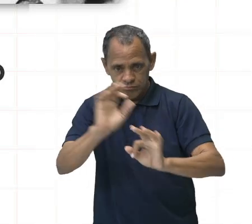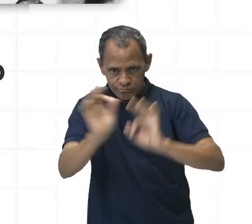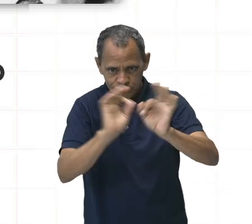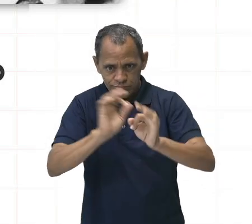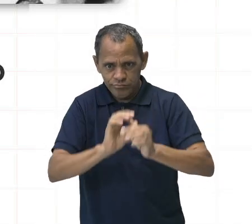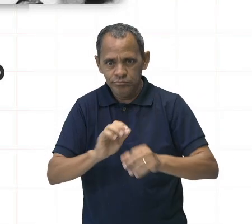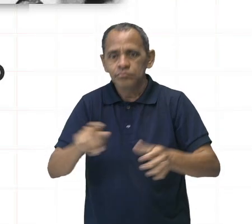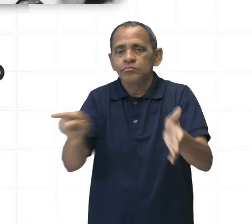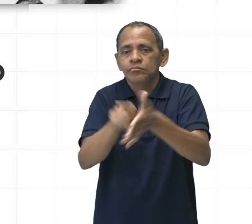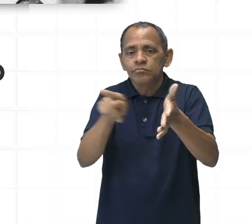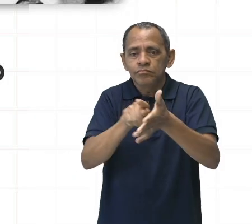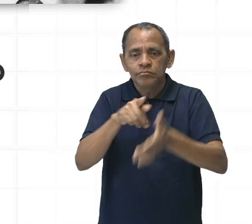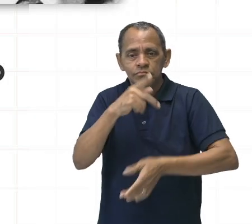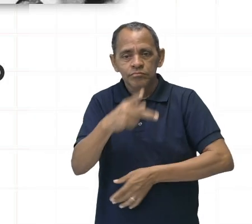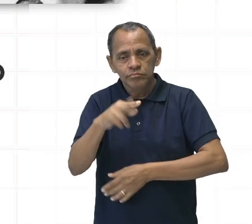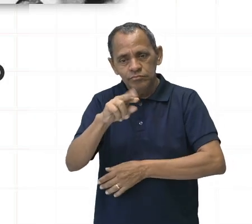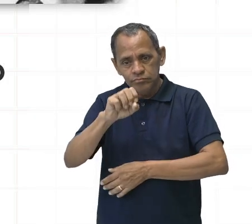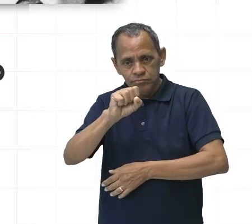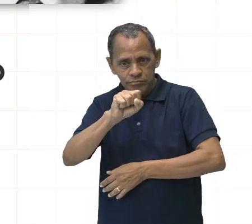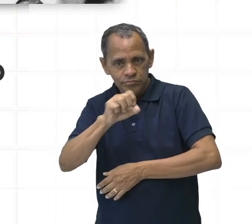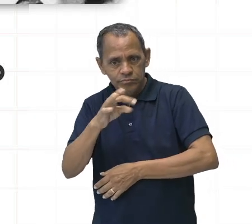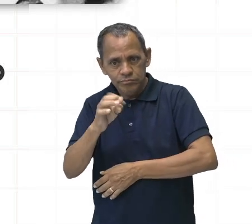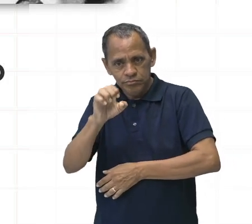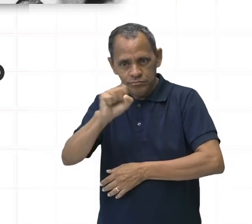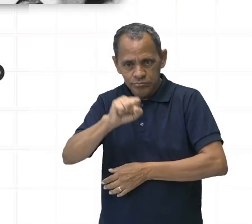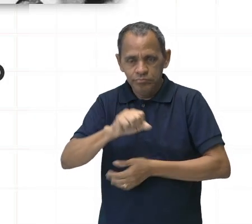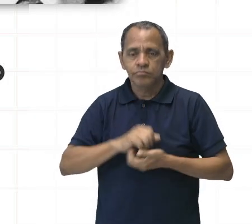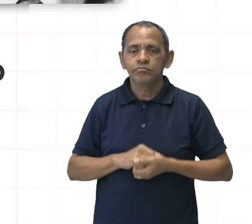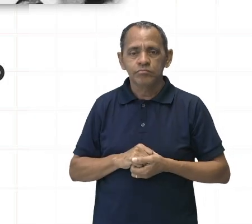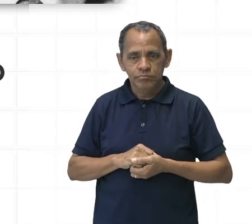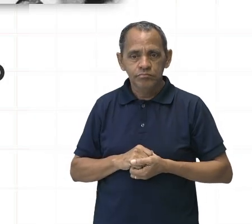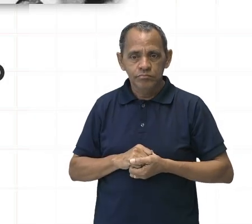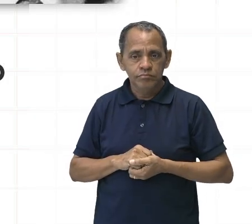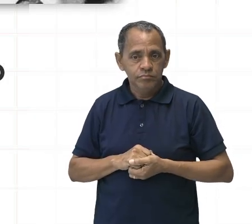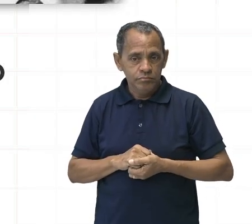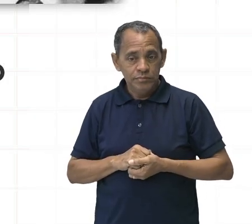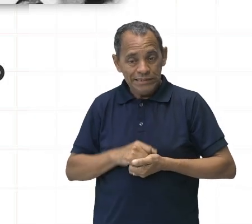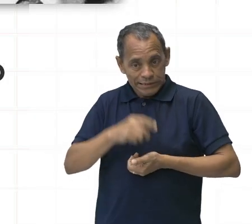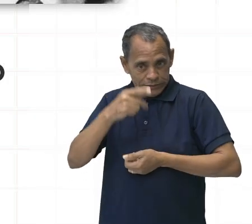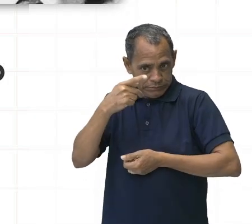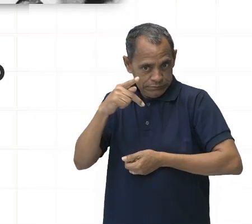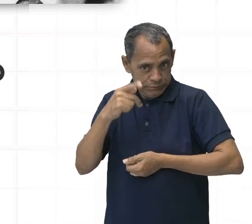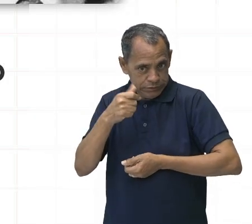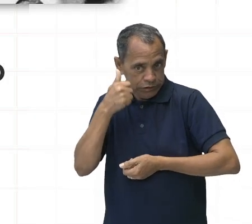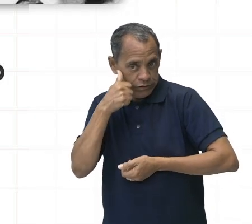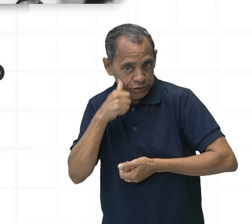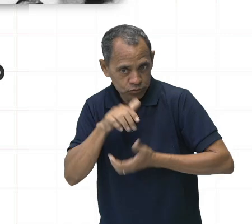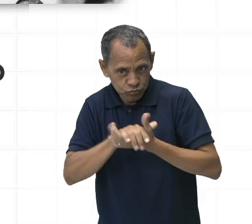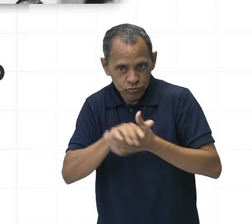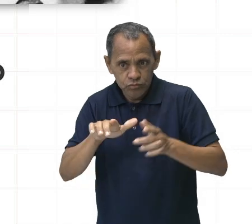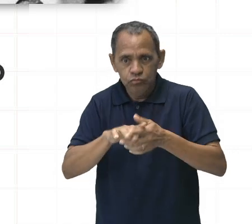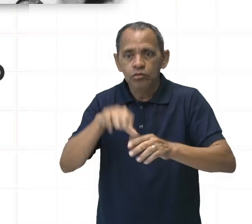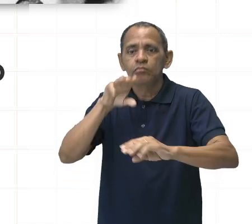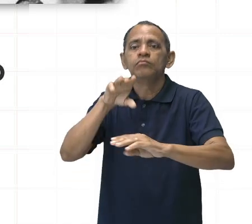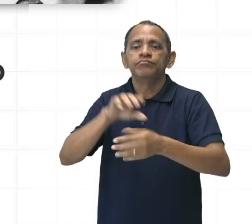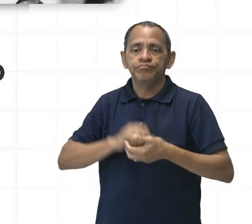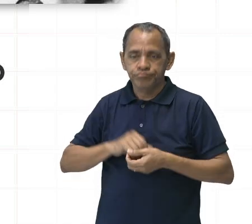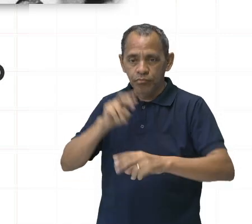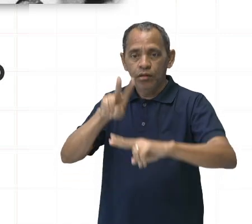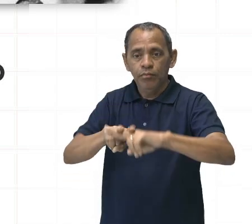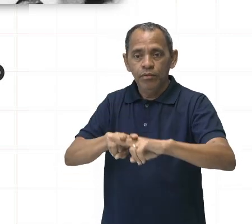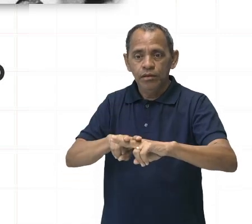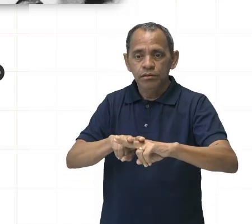sua esposa Olga Benário, que foi presa, estava grávida de Luiz Carlos Prestes à época, foi presa,